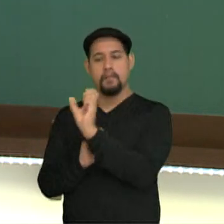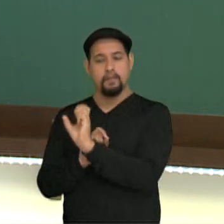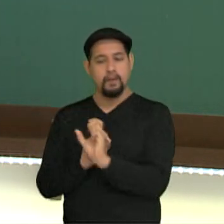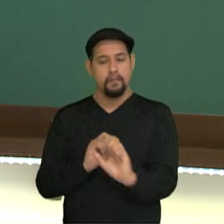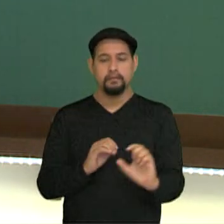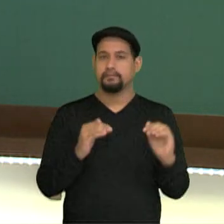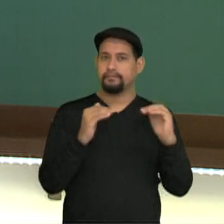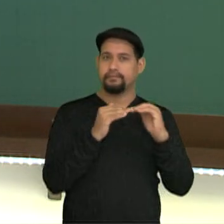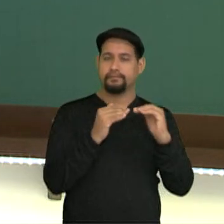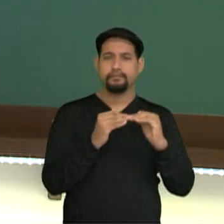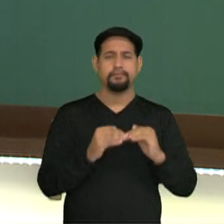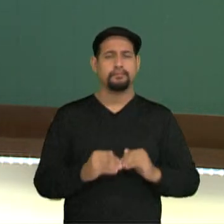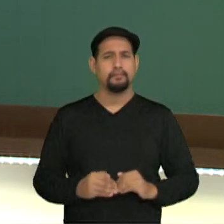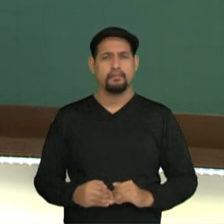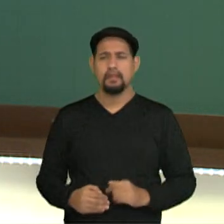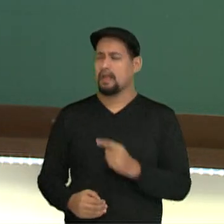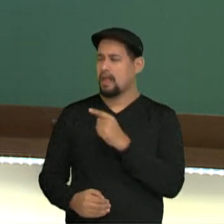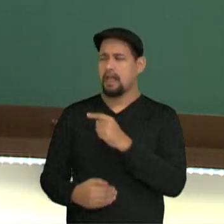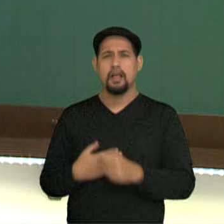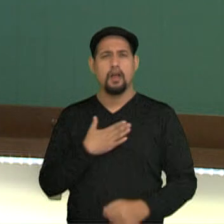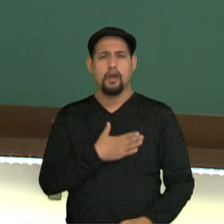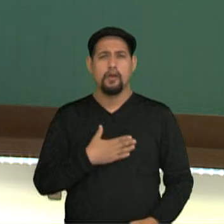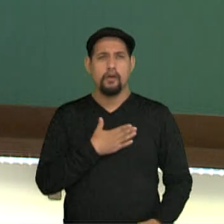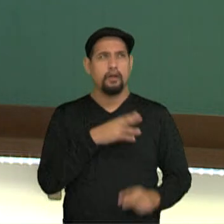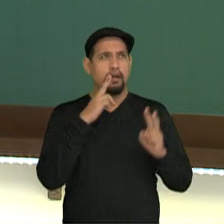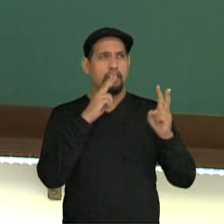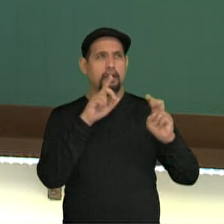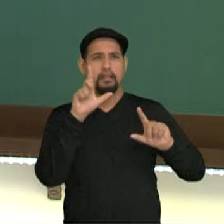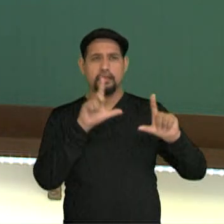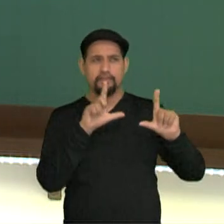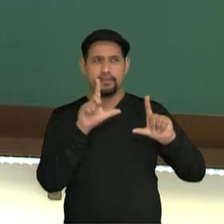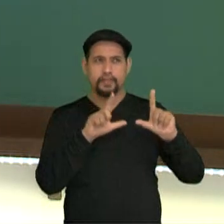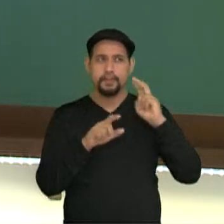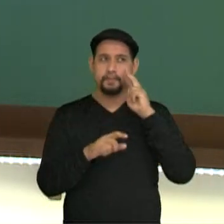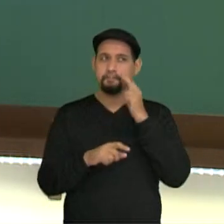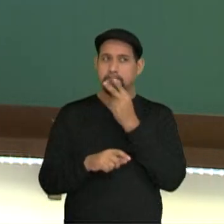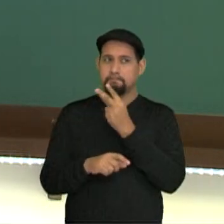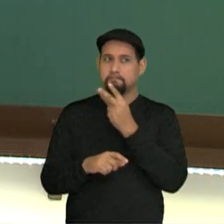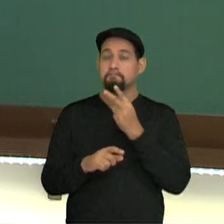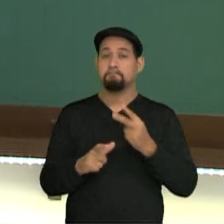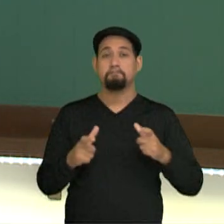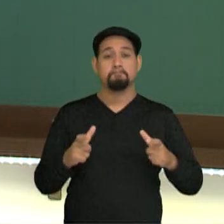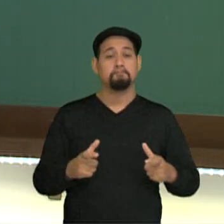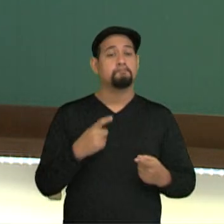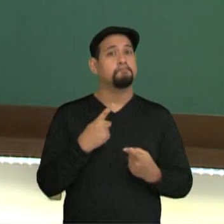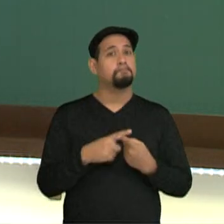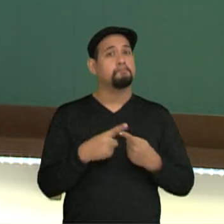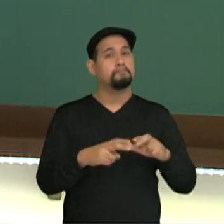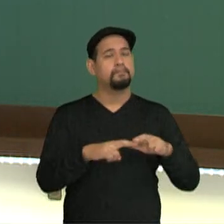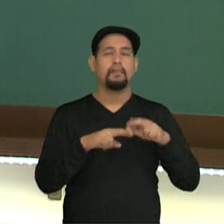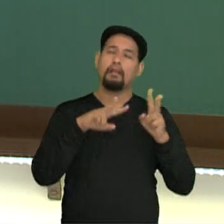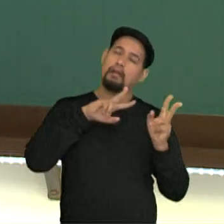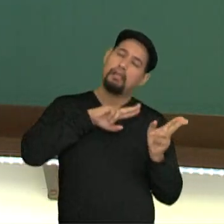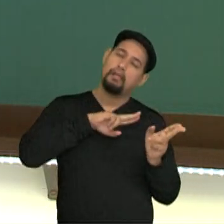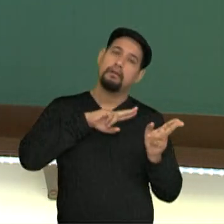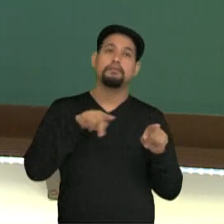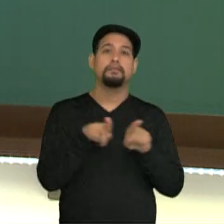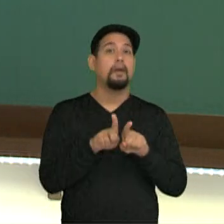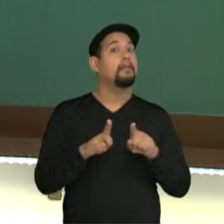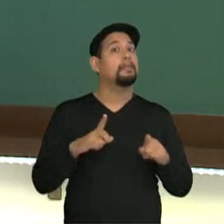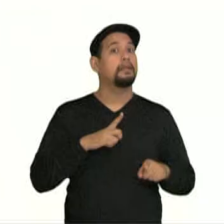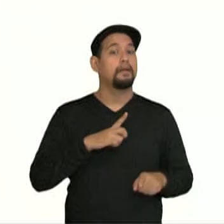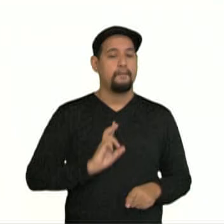Então, he likes watching TV, but he's not watching TV at the moment because he's sleeping. Aqui nós temos